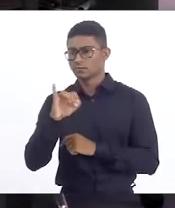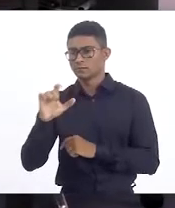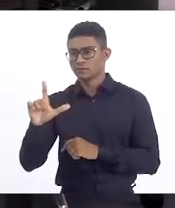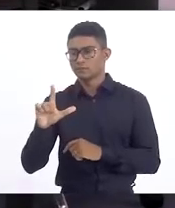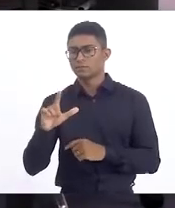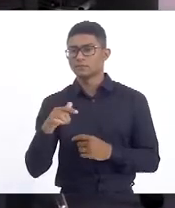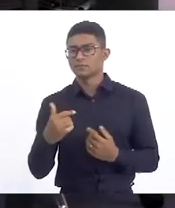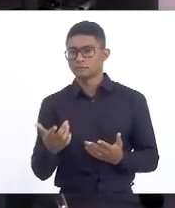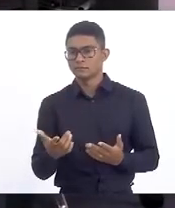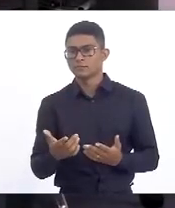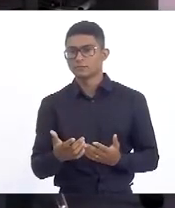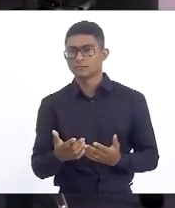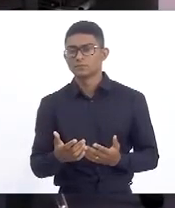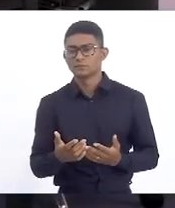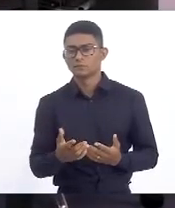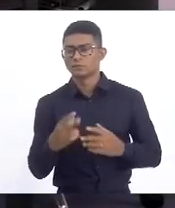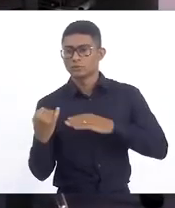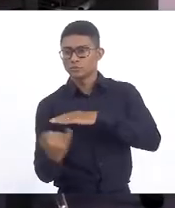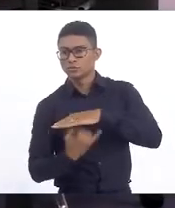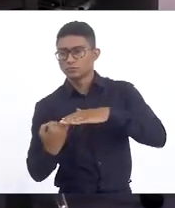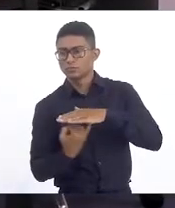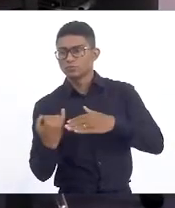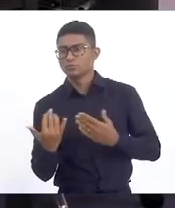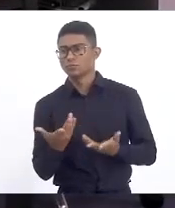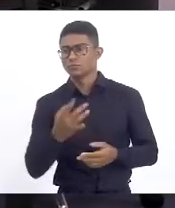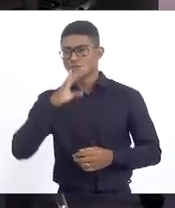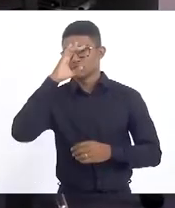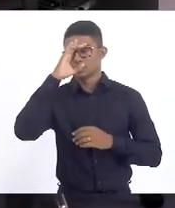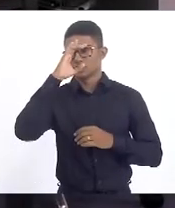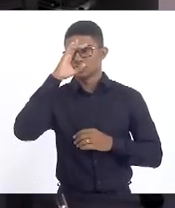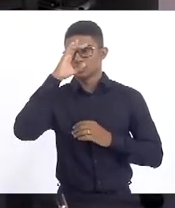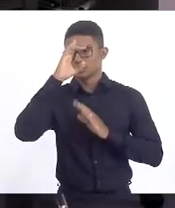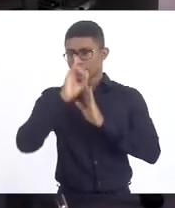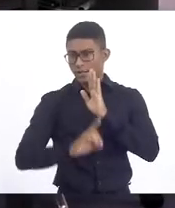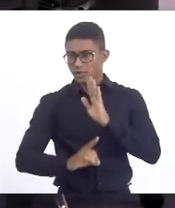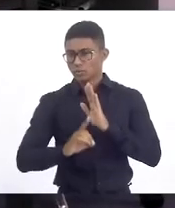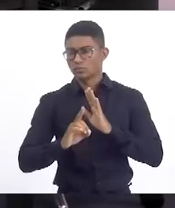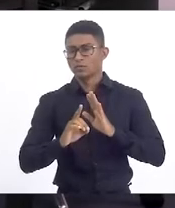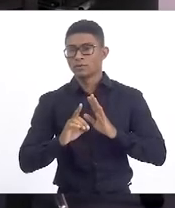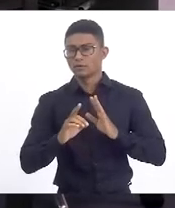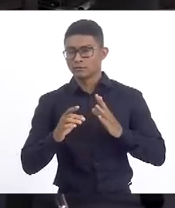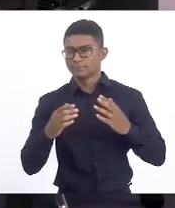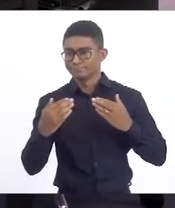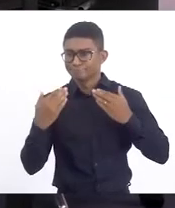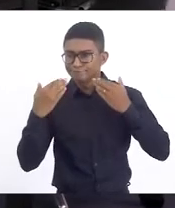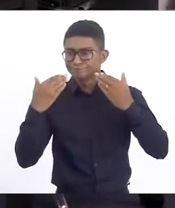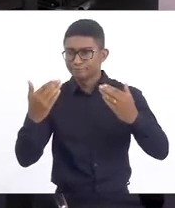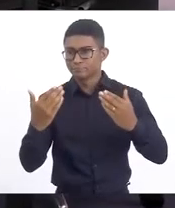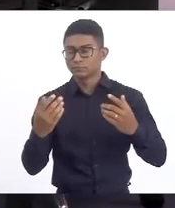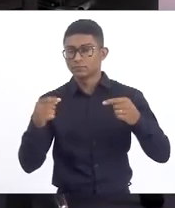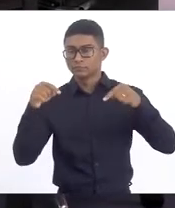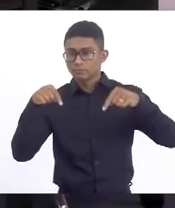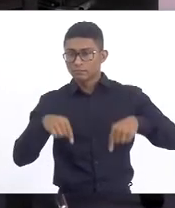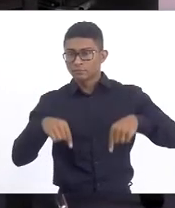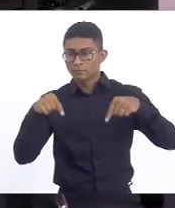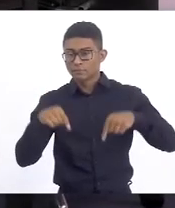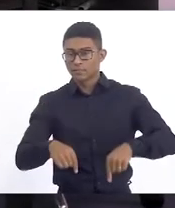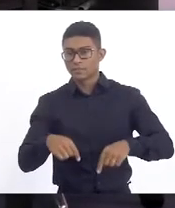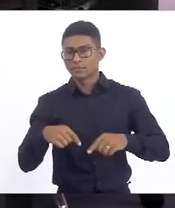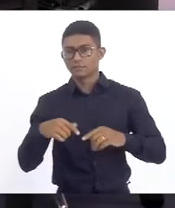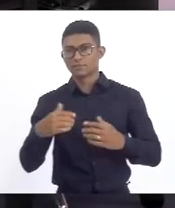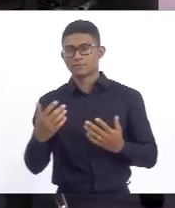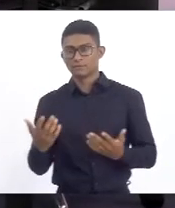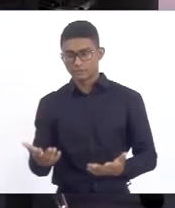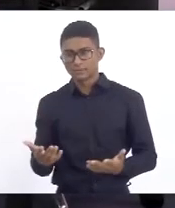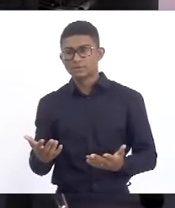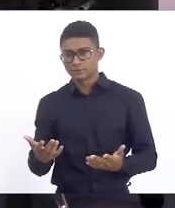se manifesta. Sim. Bom, primeiro é uma audiência pública, a sociedade está subrepresentada aqui, né? As